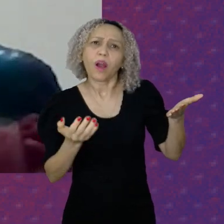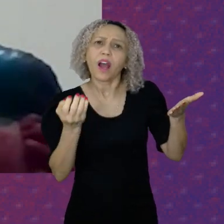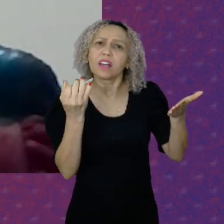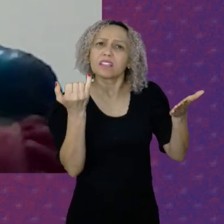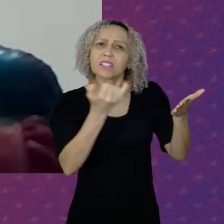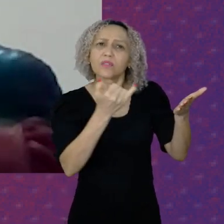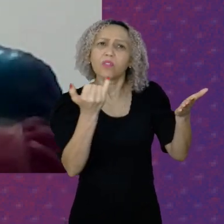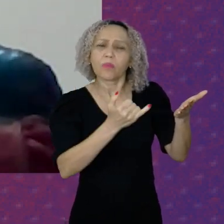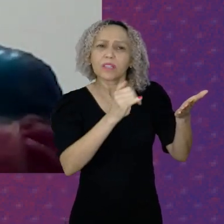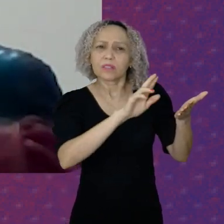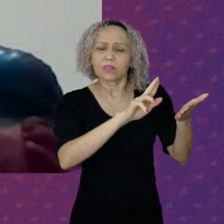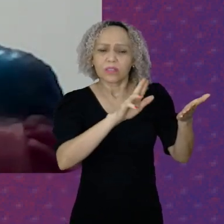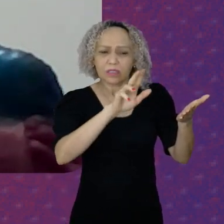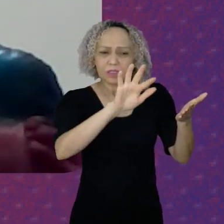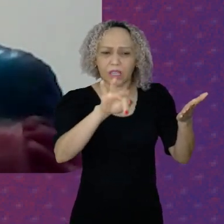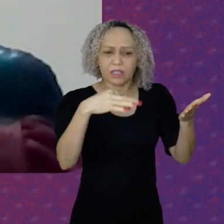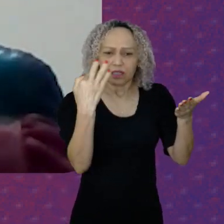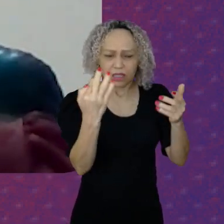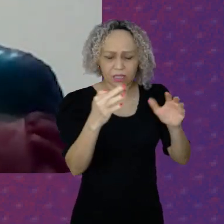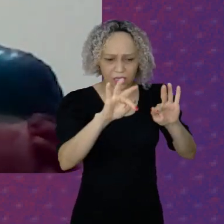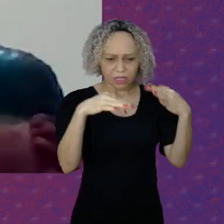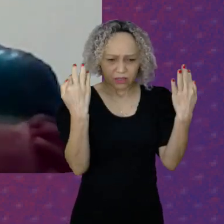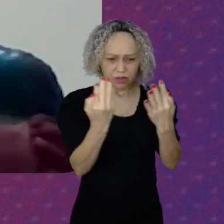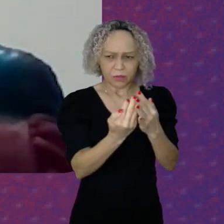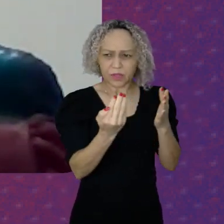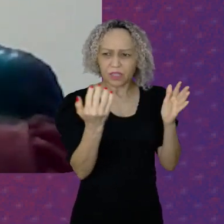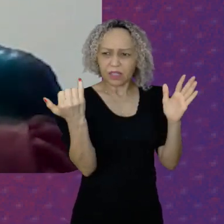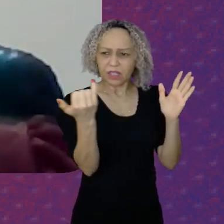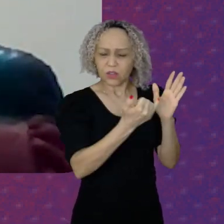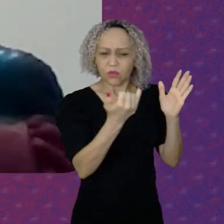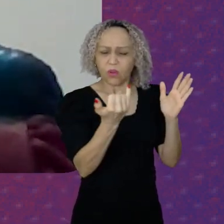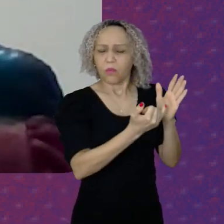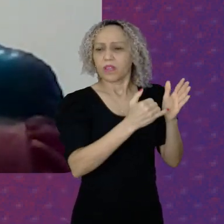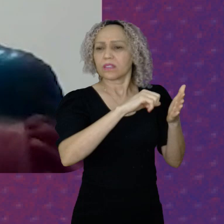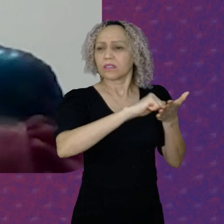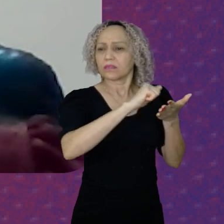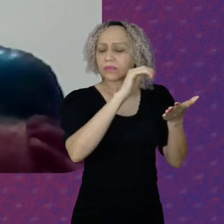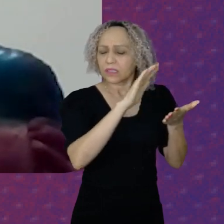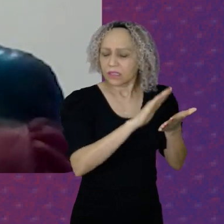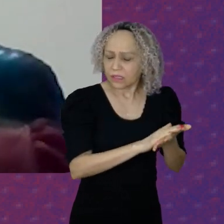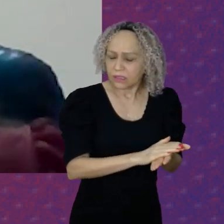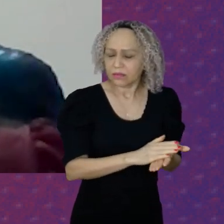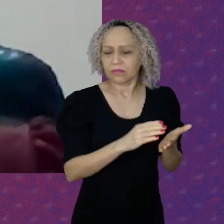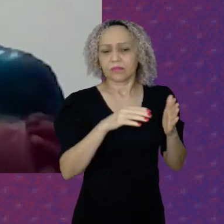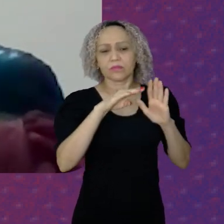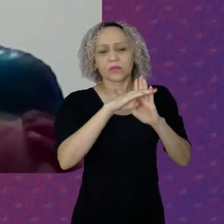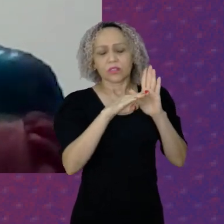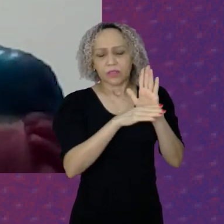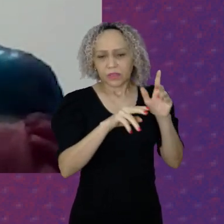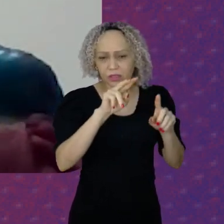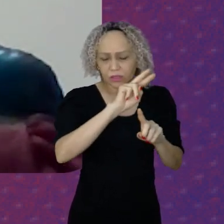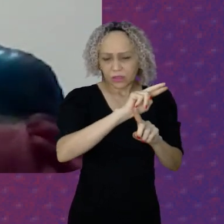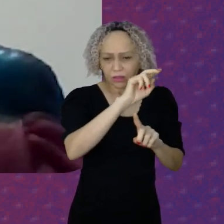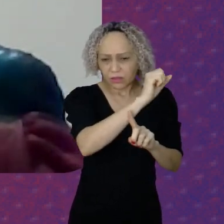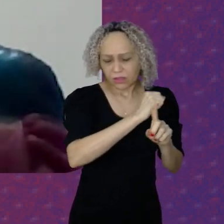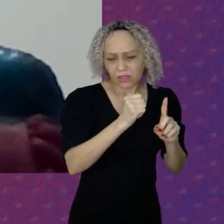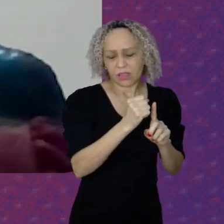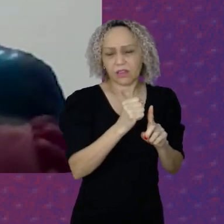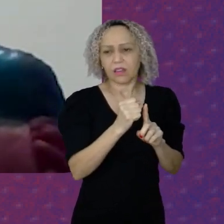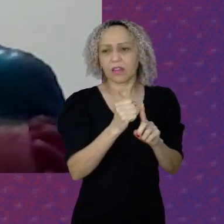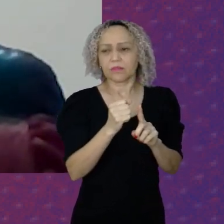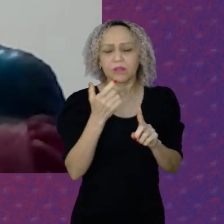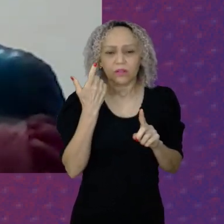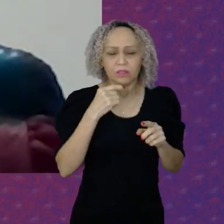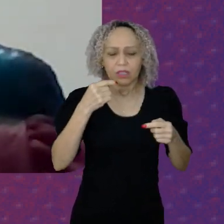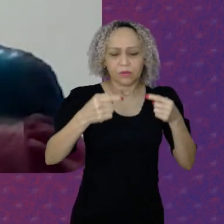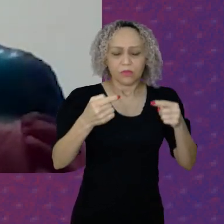base de dados existente no Brasil para pensar programas sociais, para pensar políticas públicas. Esta base é a